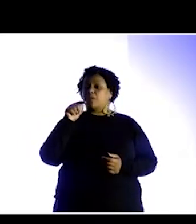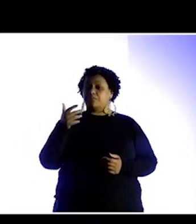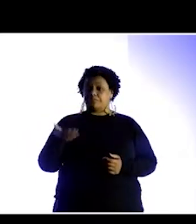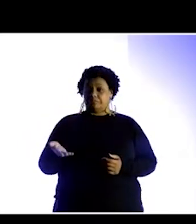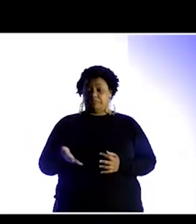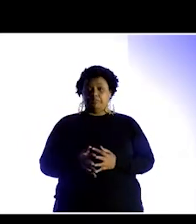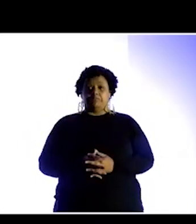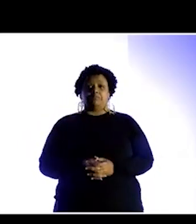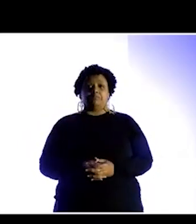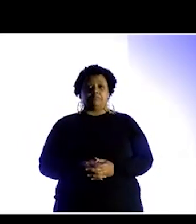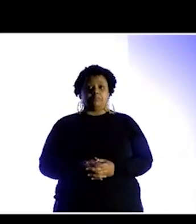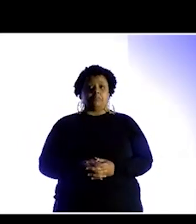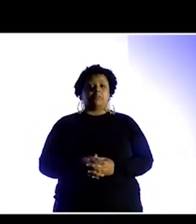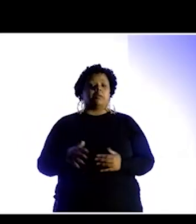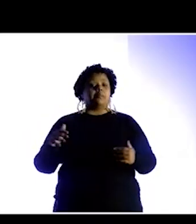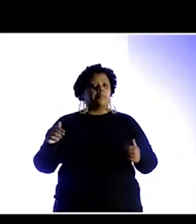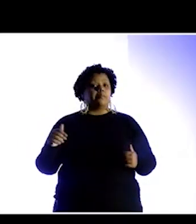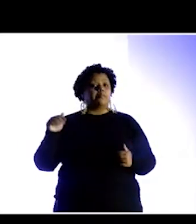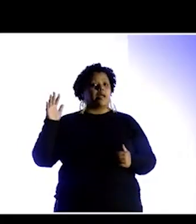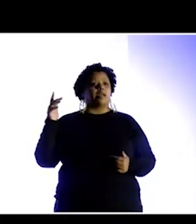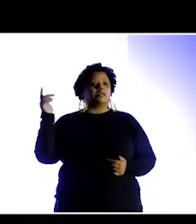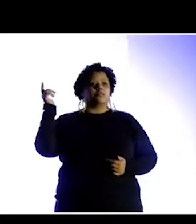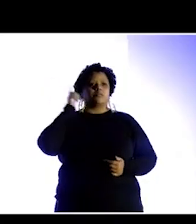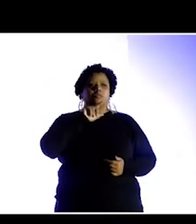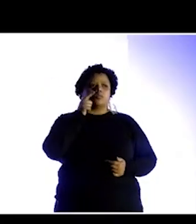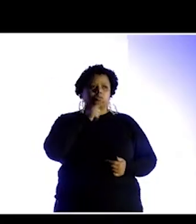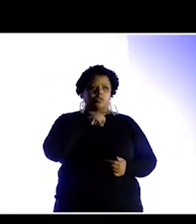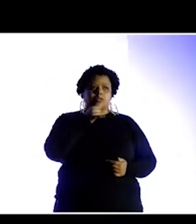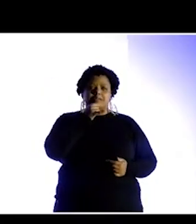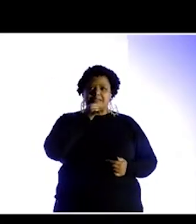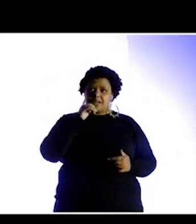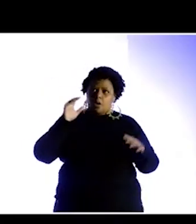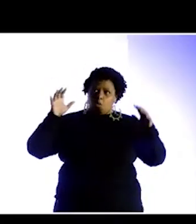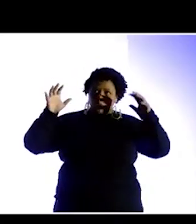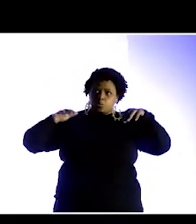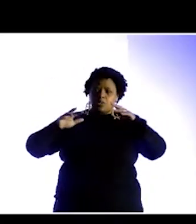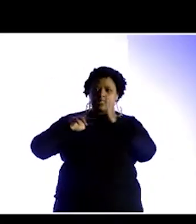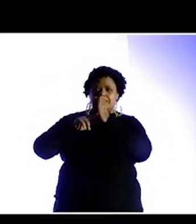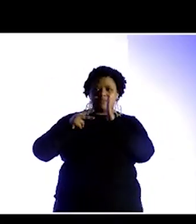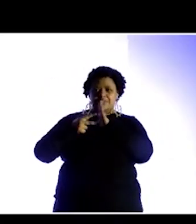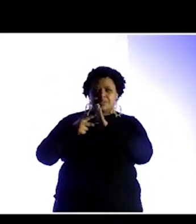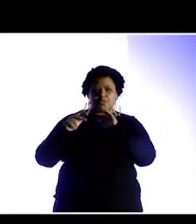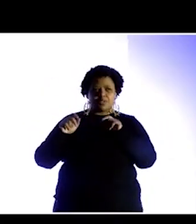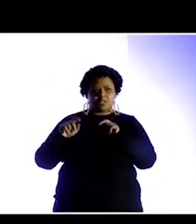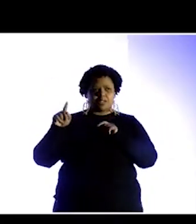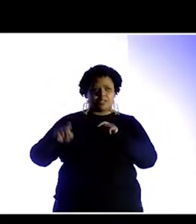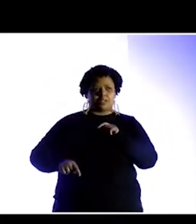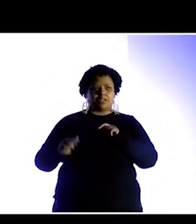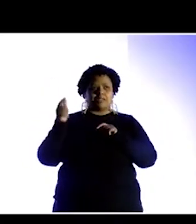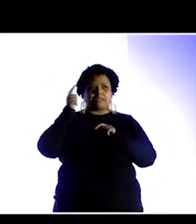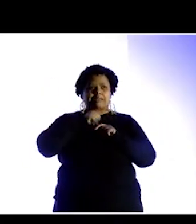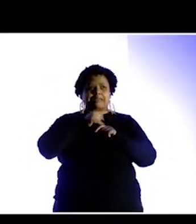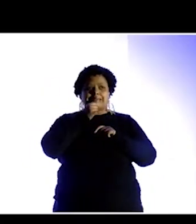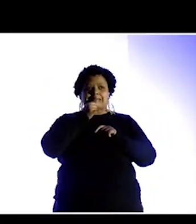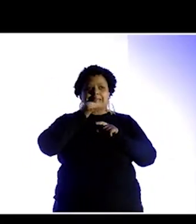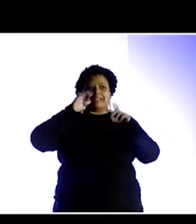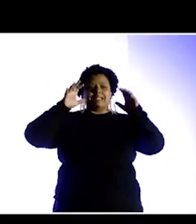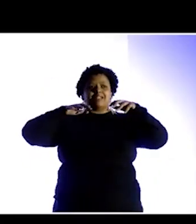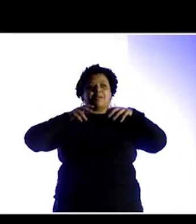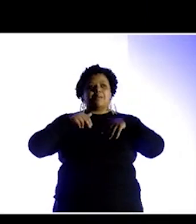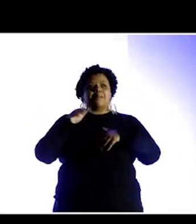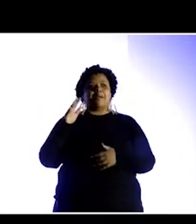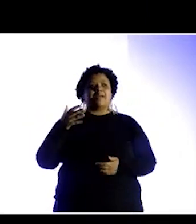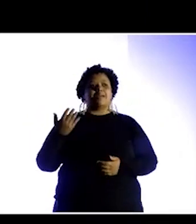de umidade maior para ele encher e precipitar. Ou seja, as precipitações vão ficar